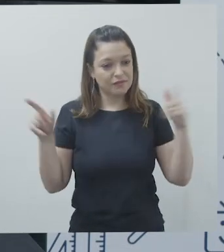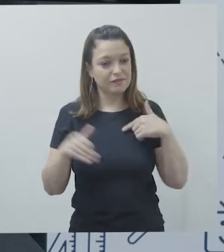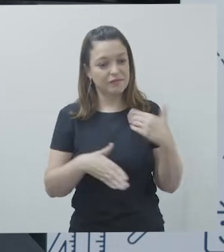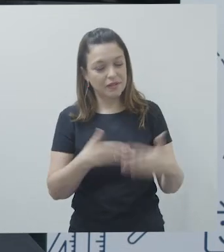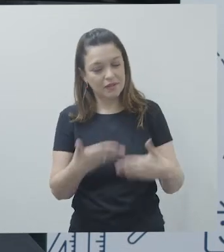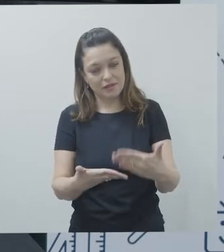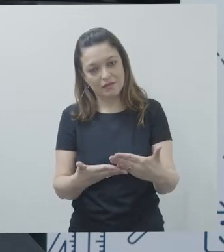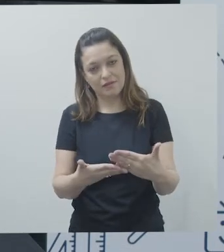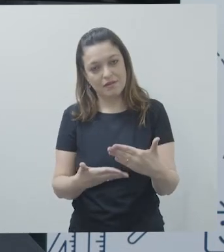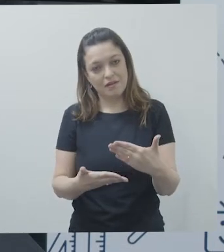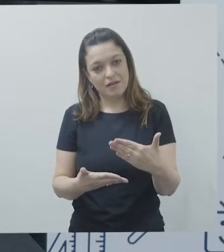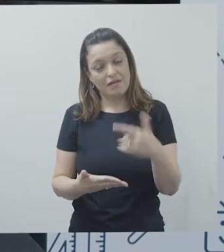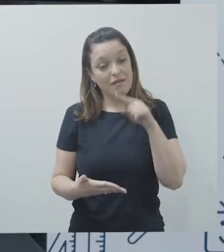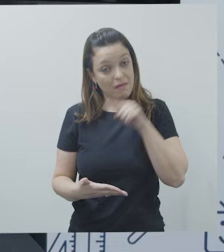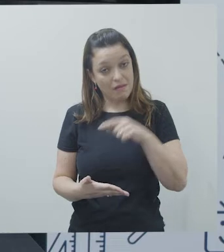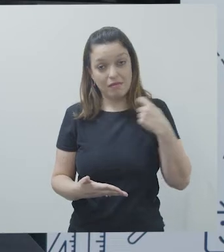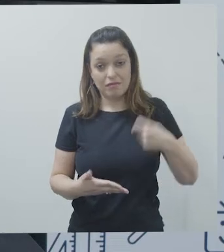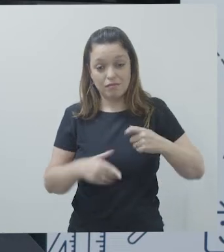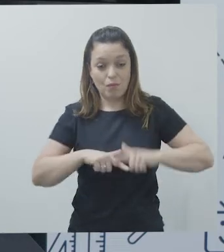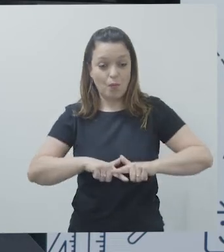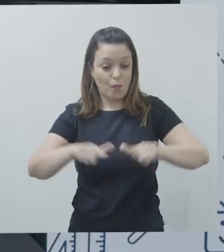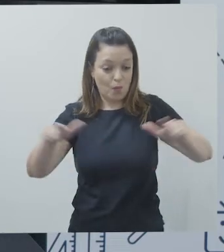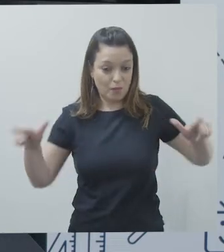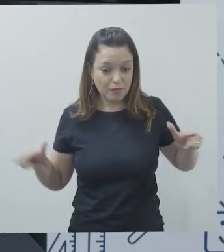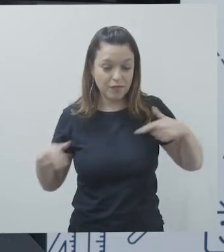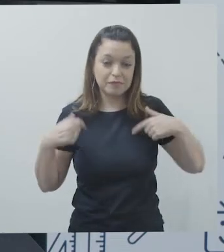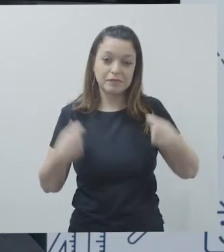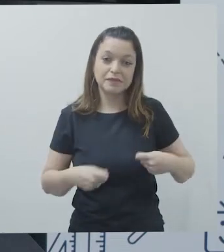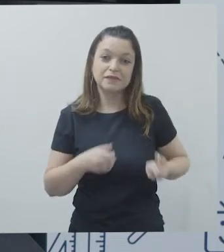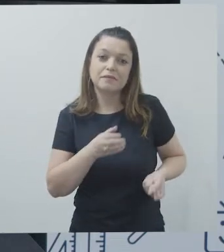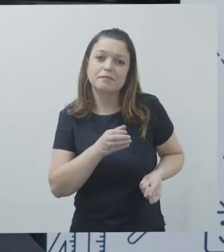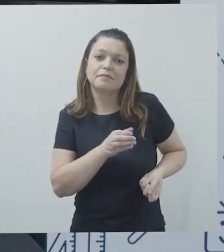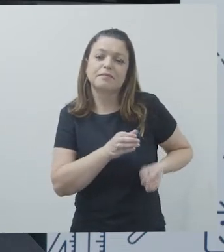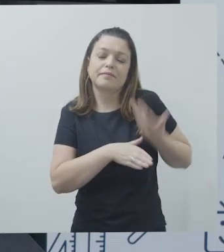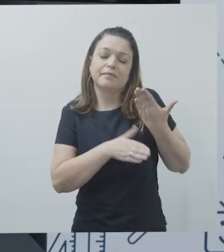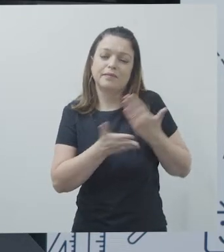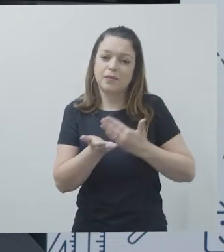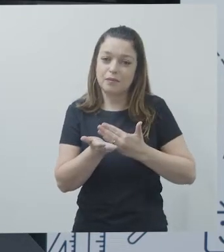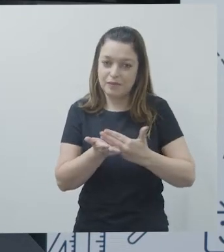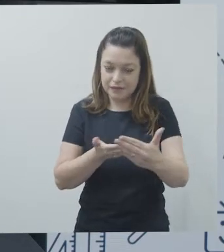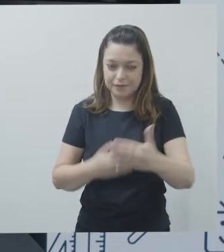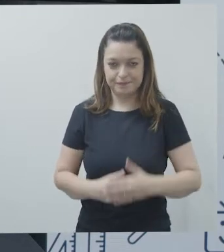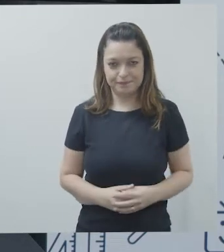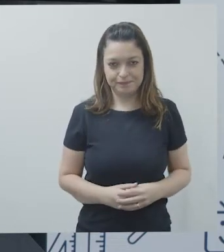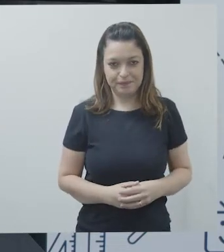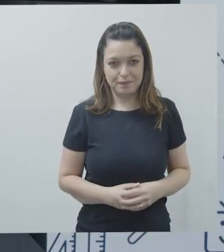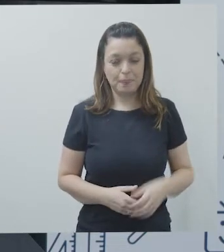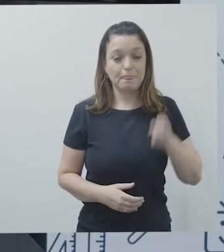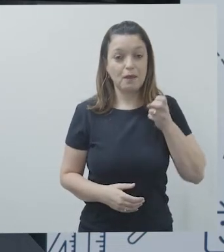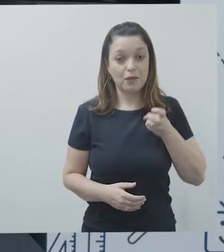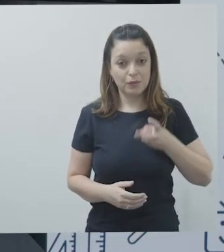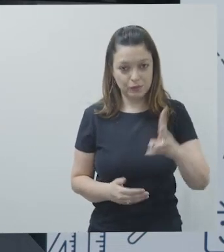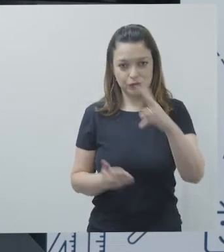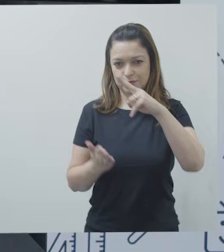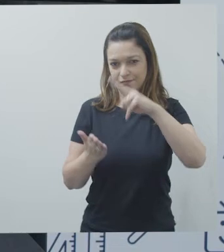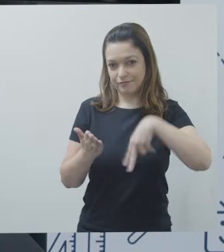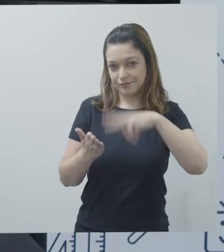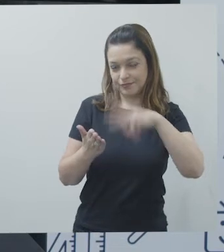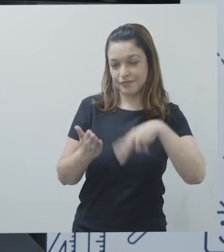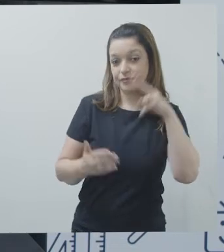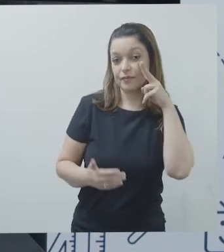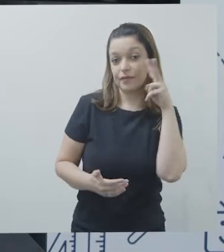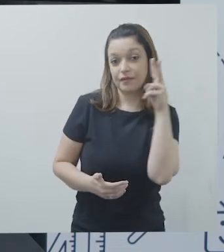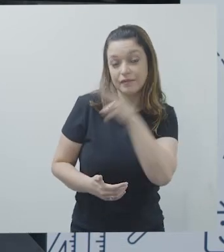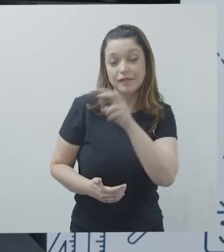nossos deuses ali, eles tinham que, desde o princípio, criar. Então, vamos continuar a nossa história para ver se alguma coisa que